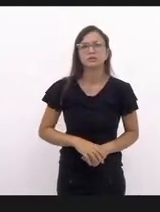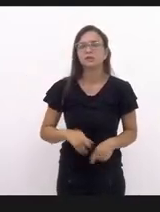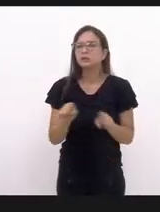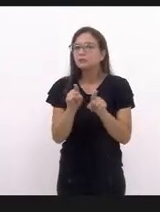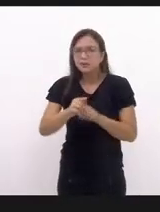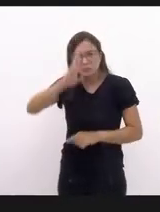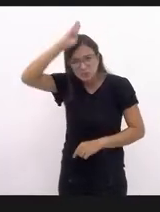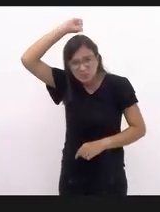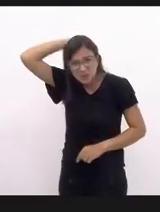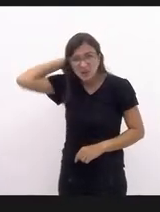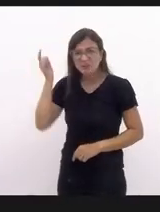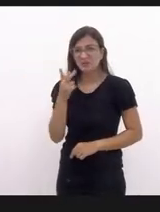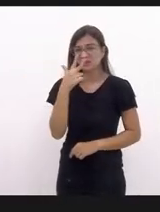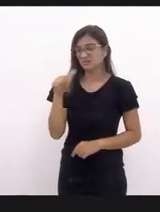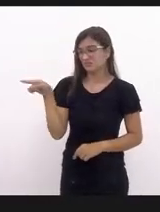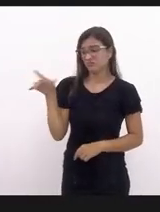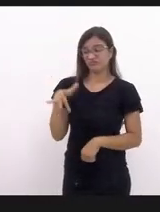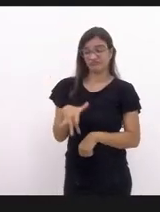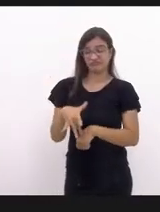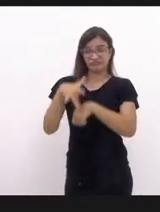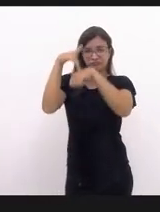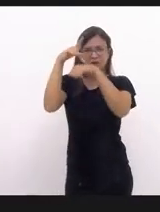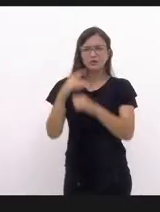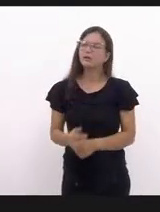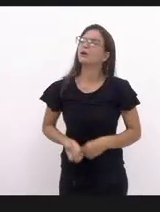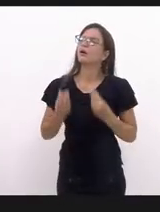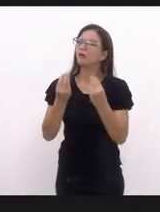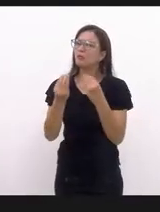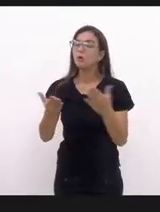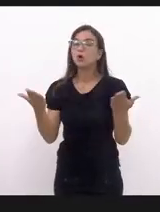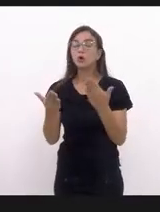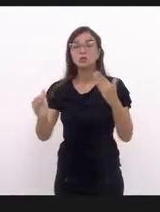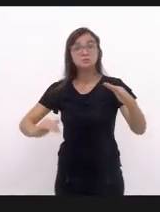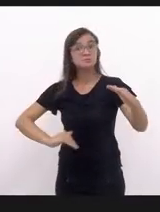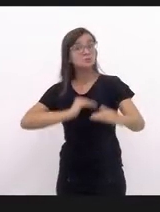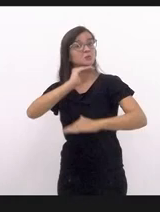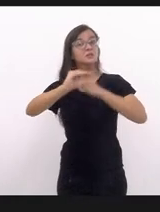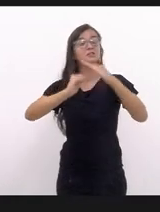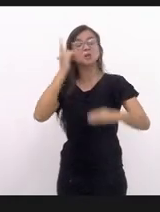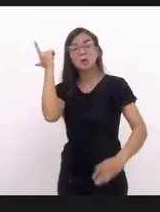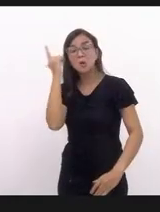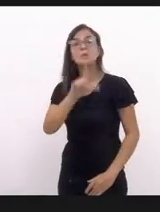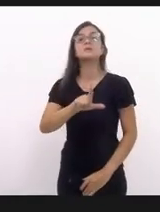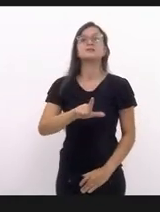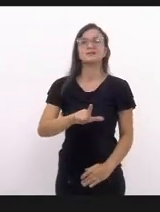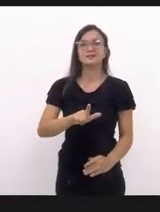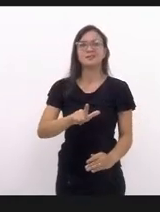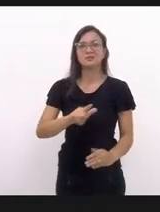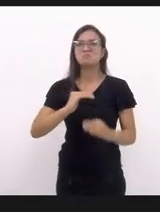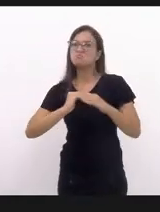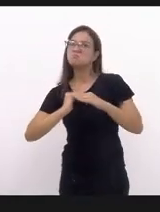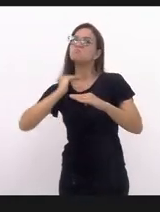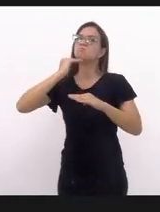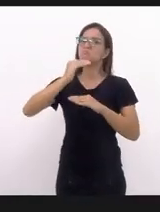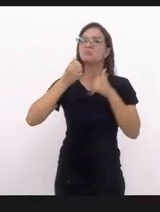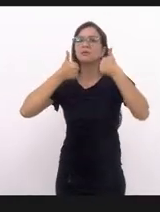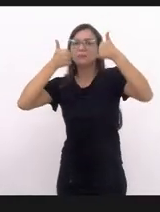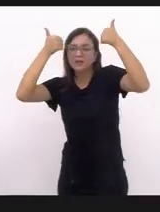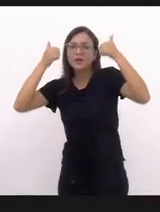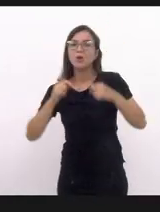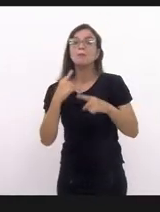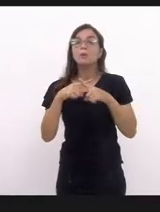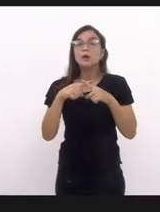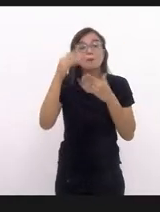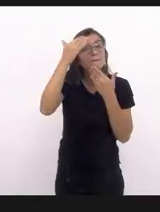aí a indiferença e a gente fica por ele se dar esse passo histórico mês Parlamento graças a você a